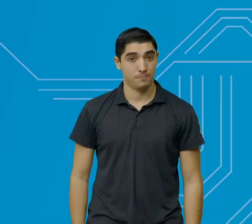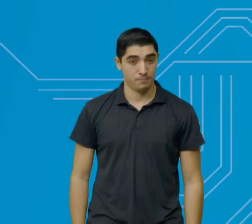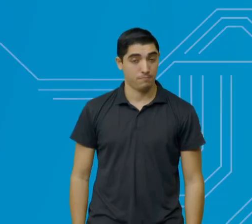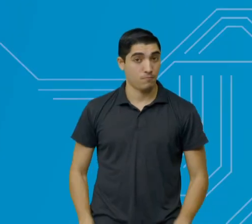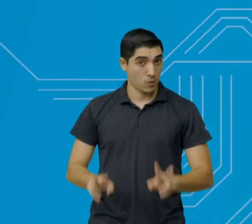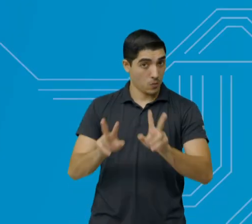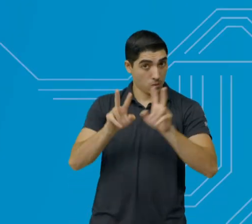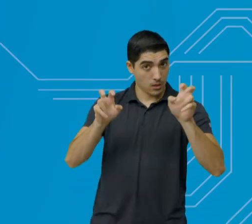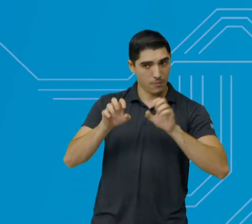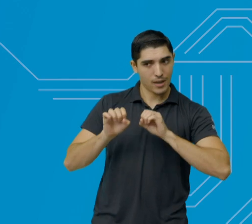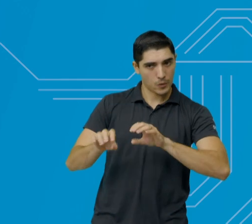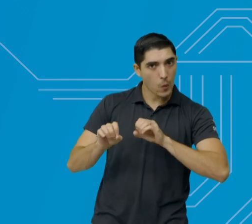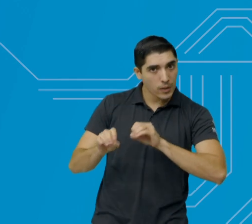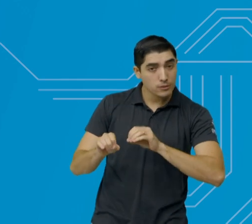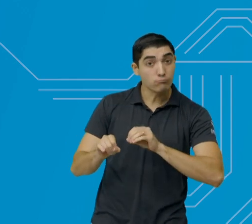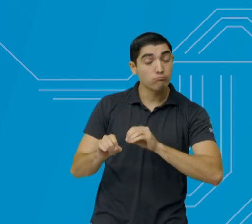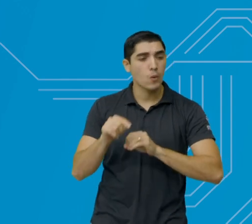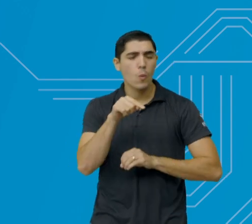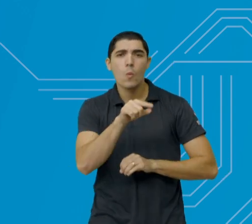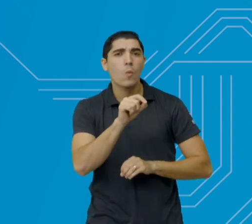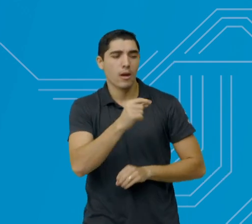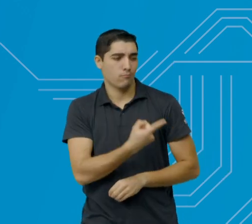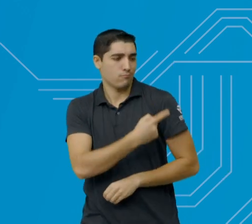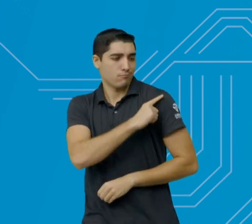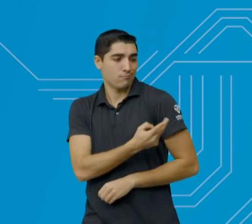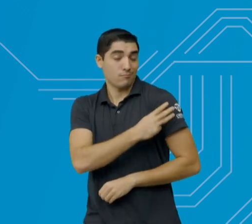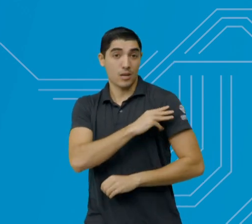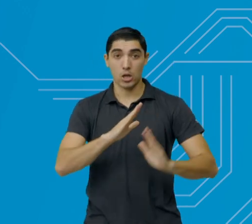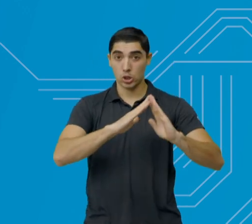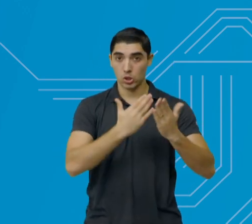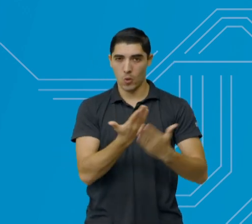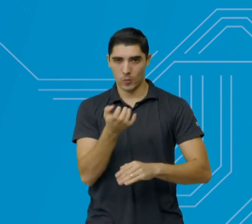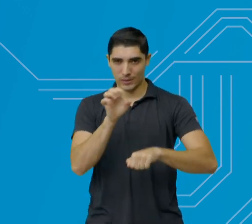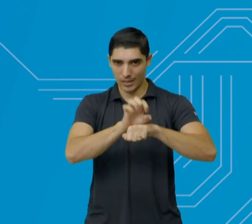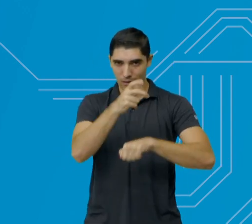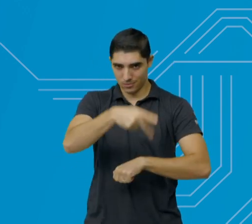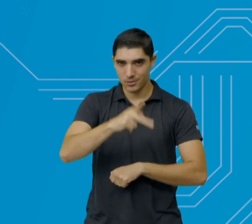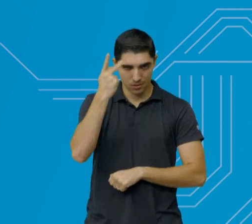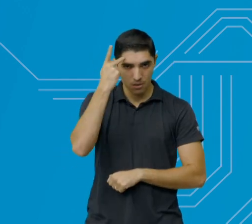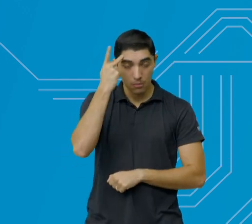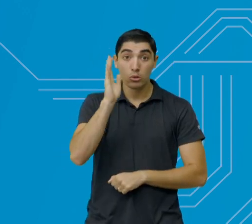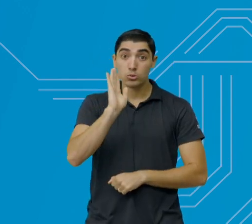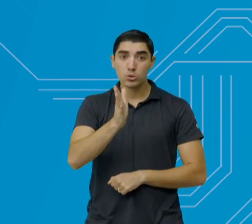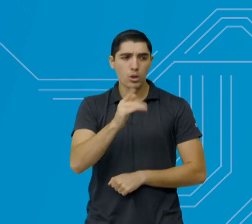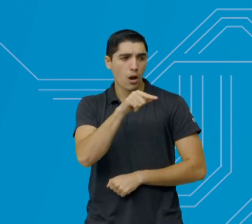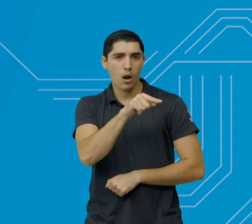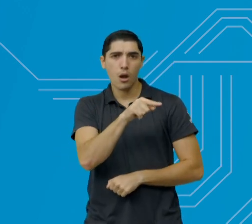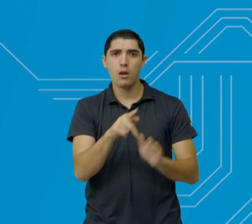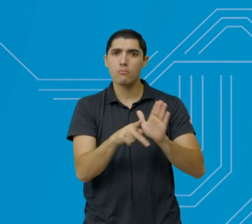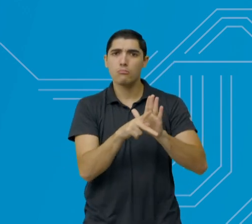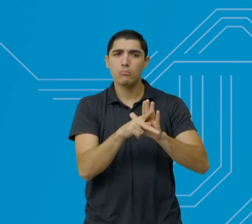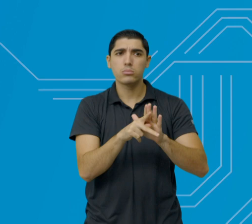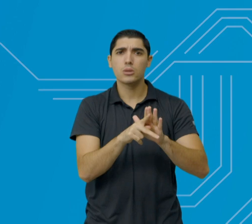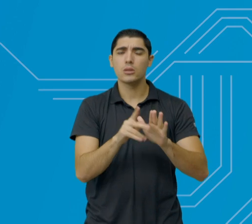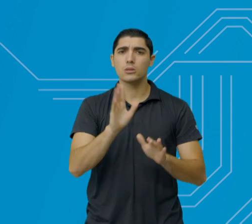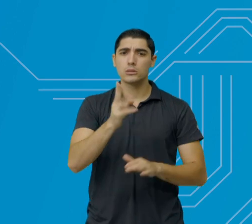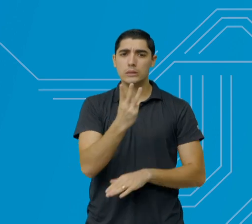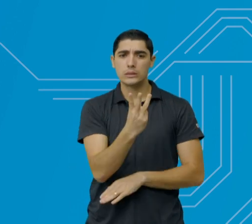E ainda falando de educação, o currículo do ensino médio das escolas do estado de São Paulo sofreu uma redução